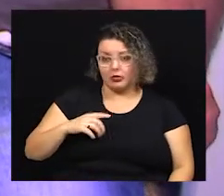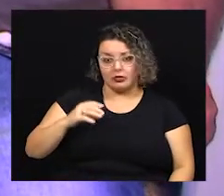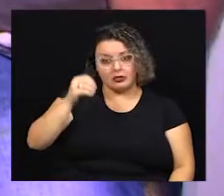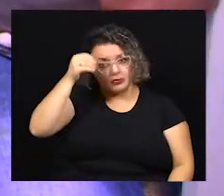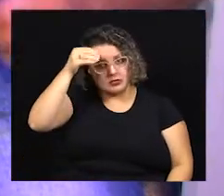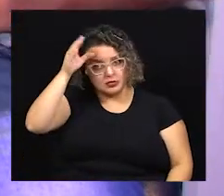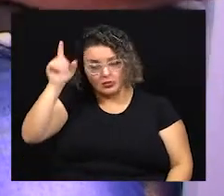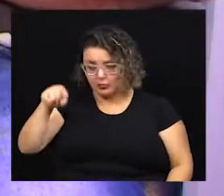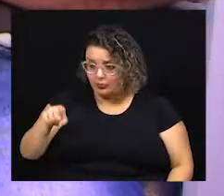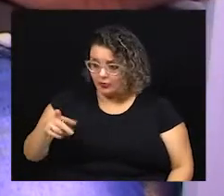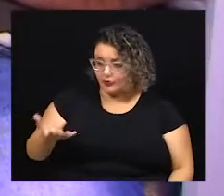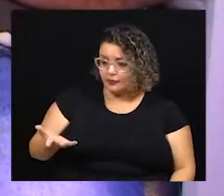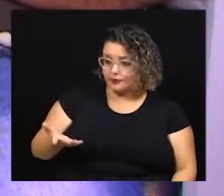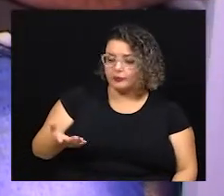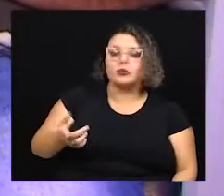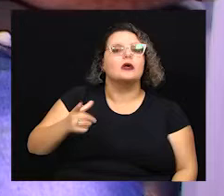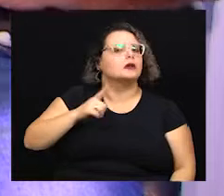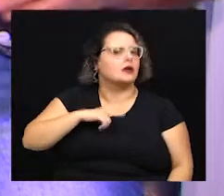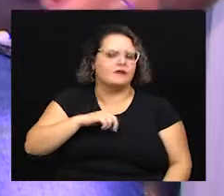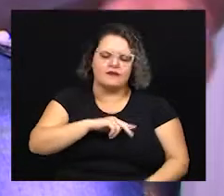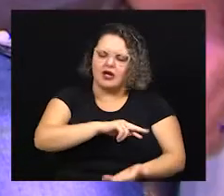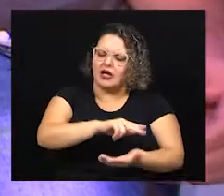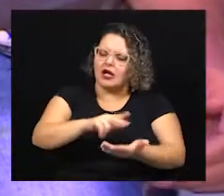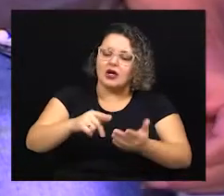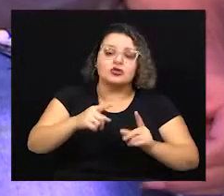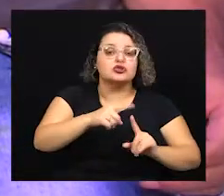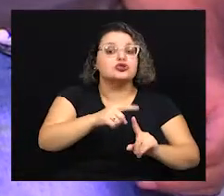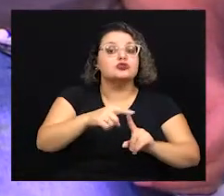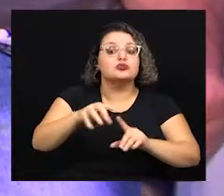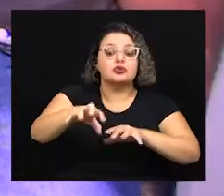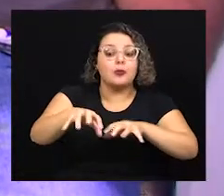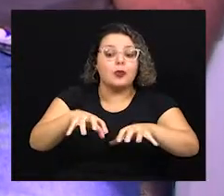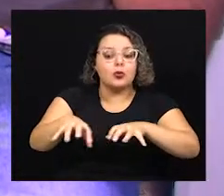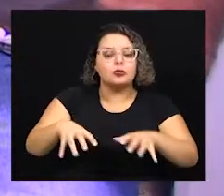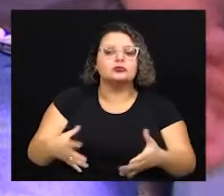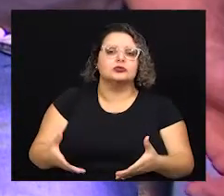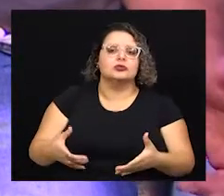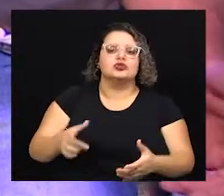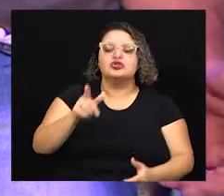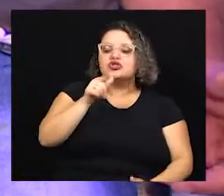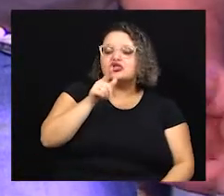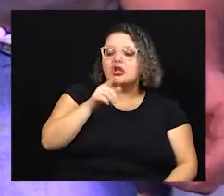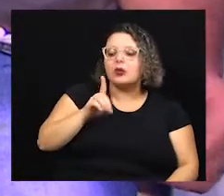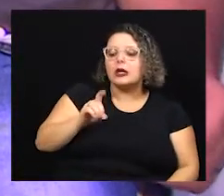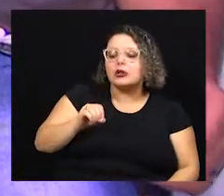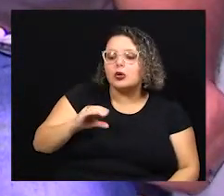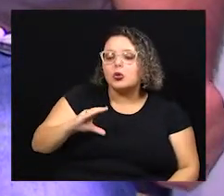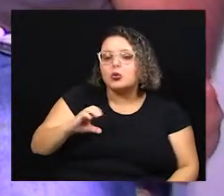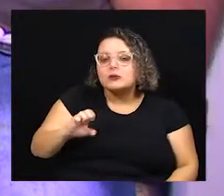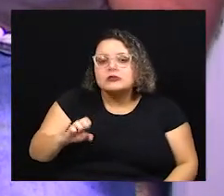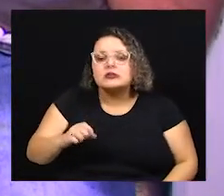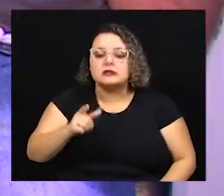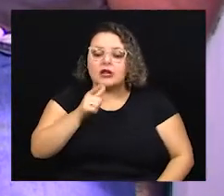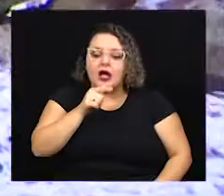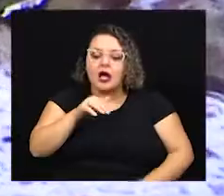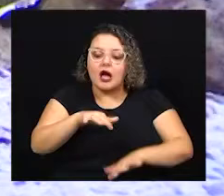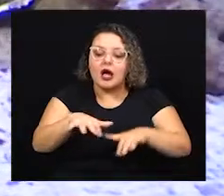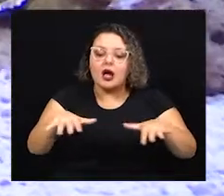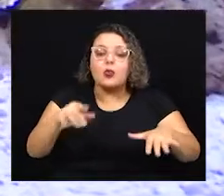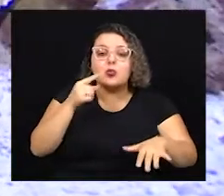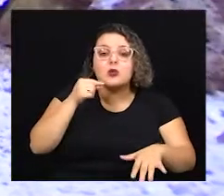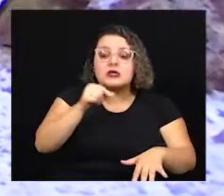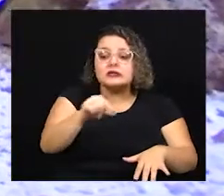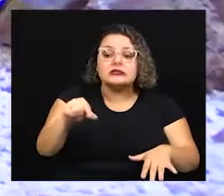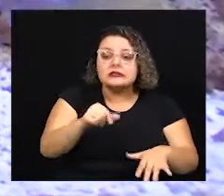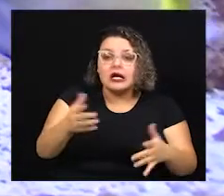conhecimento, né, Sérgio? Sim, existem vários tipos de montagens. Tem de água doce, de água salgada, aquário de peixe